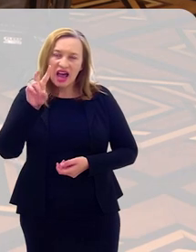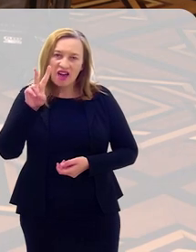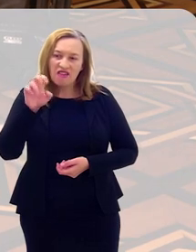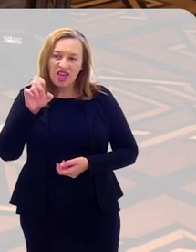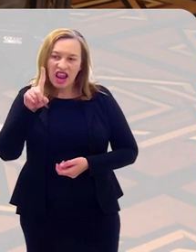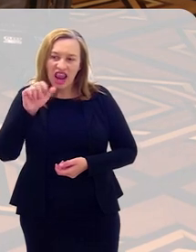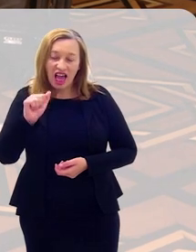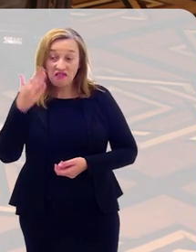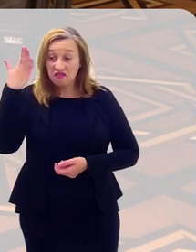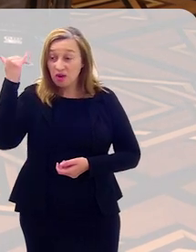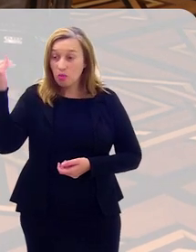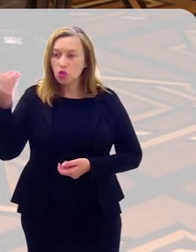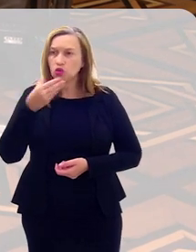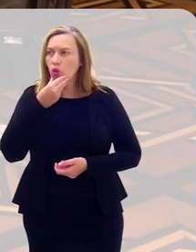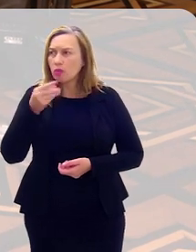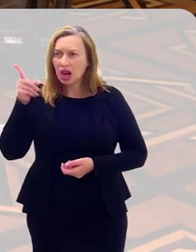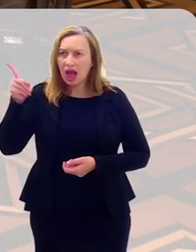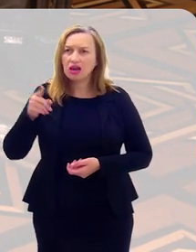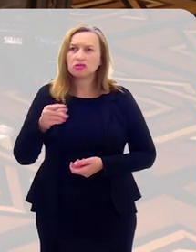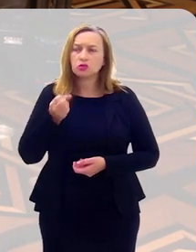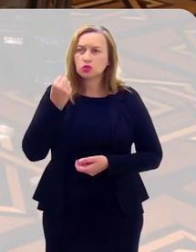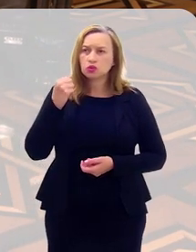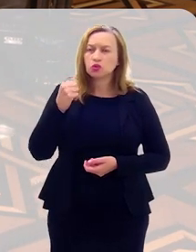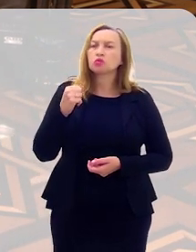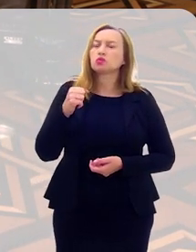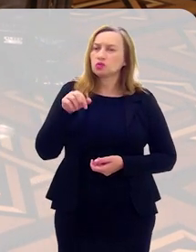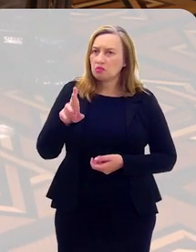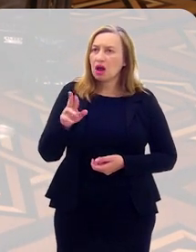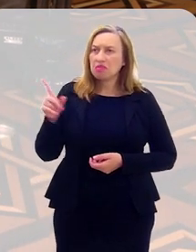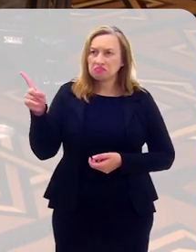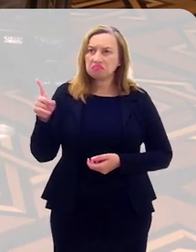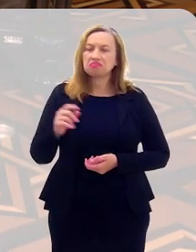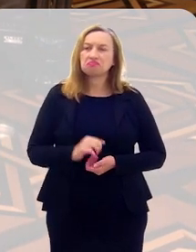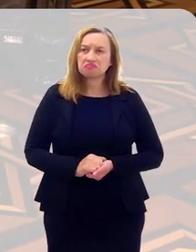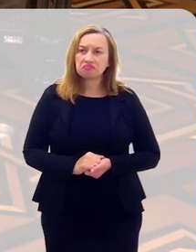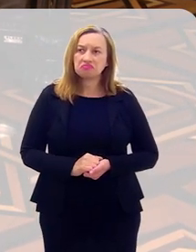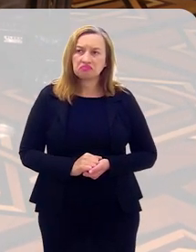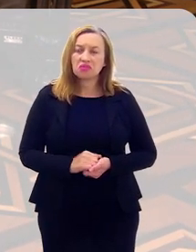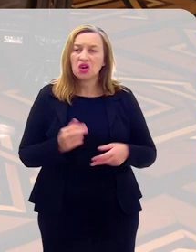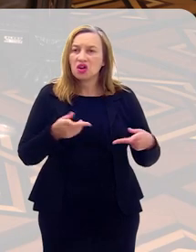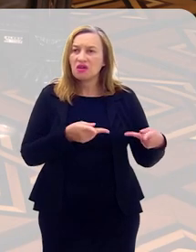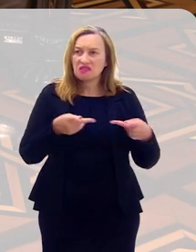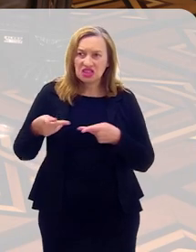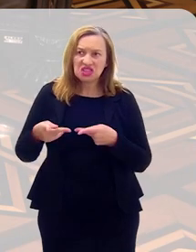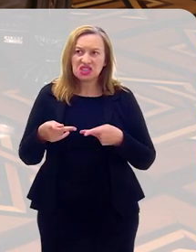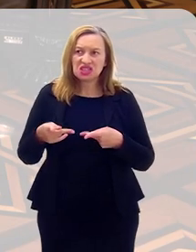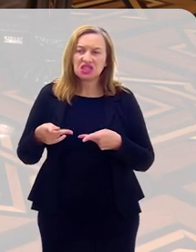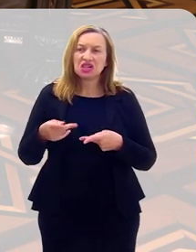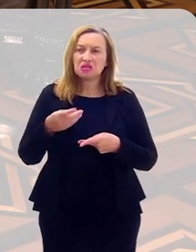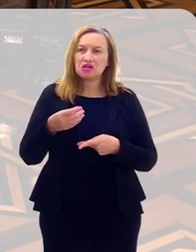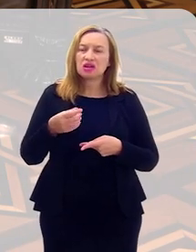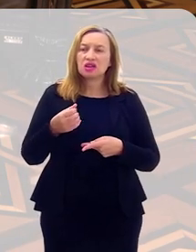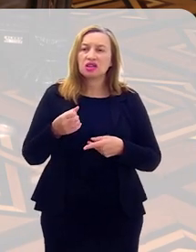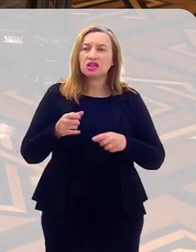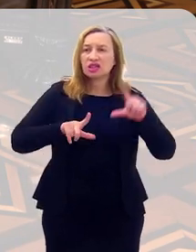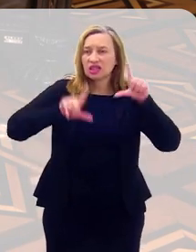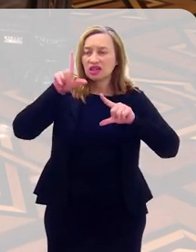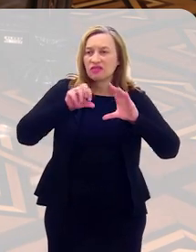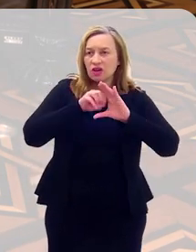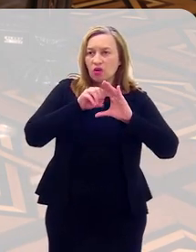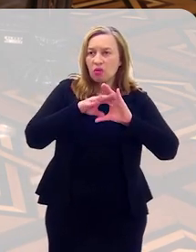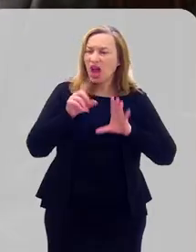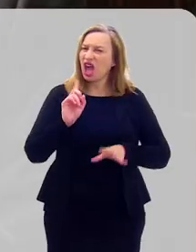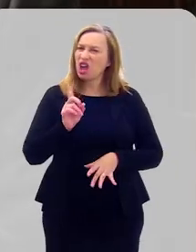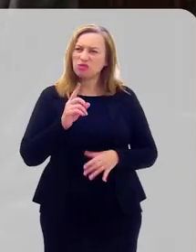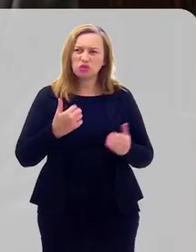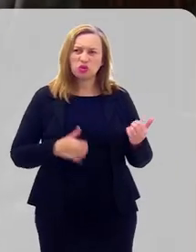Pessoal que tocava com Sérgio Mendes. Caramba. O famoso Sérgio Mendes. Rede Globo, falei, ele era visita carimbada na Rede Globo. Eu falei assim, não, mas eu não